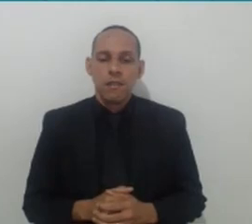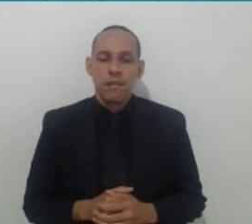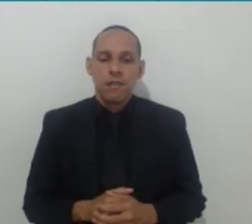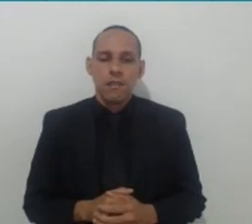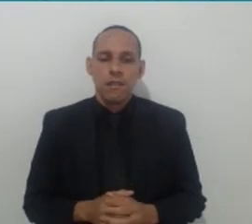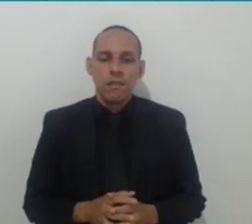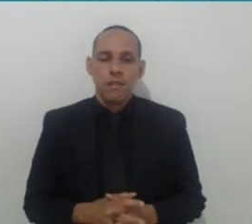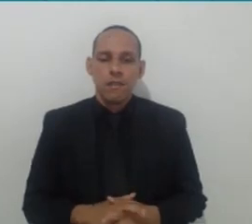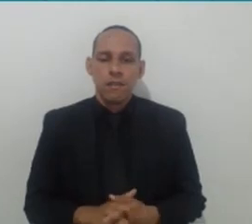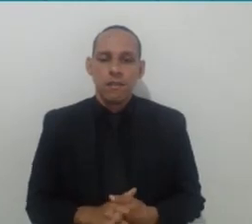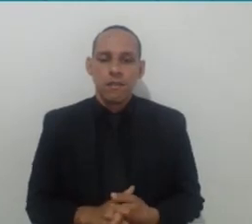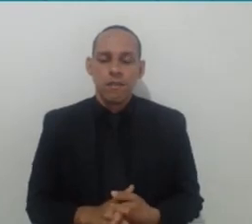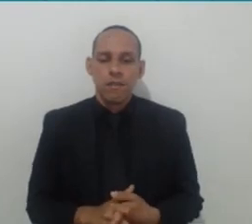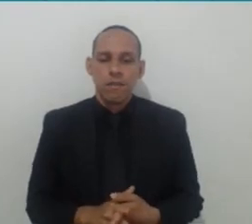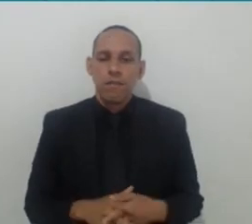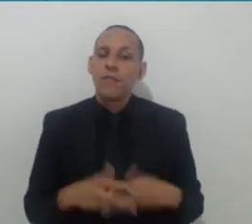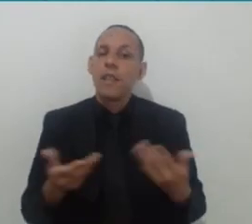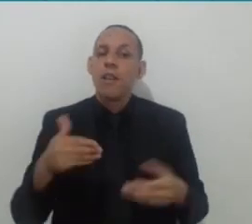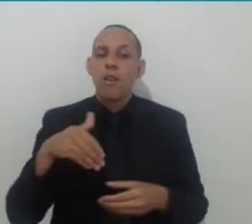Então, após o